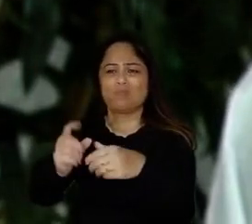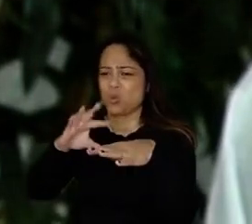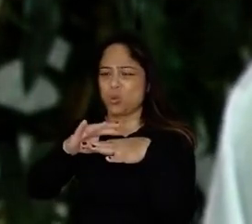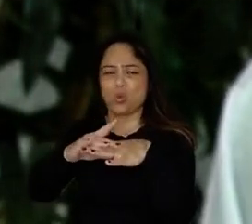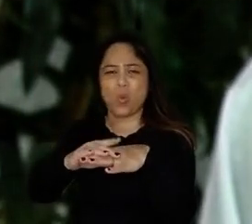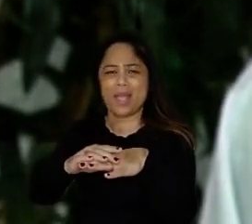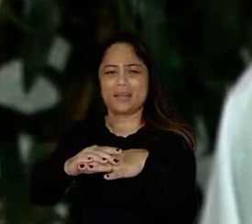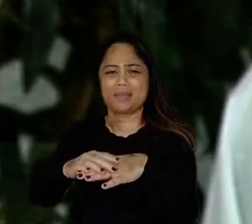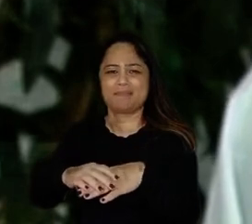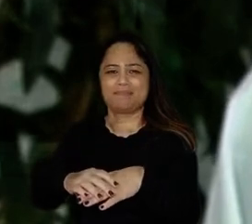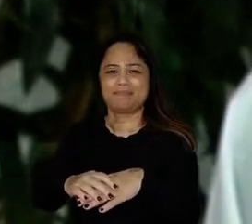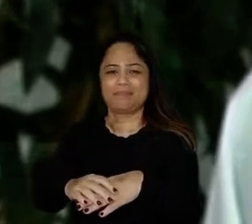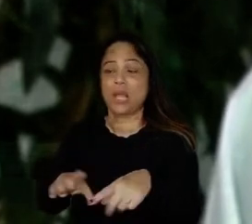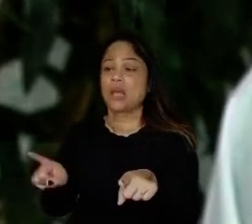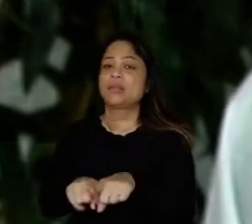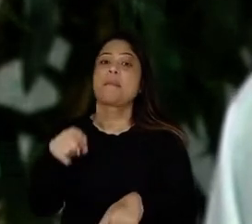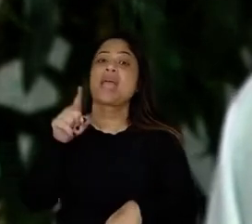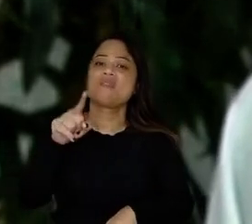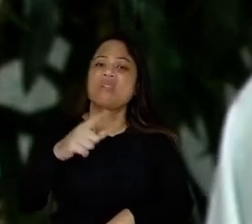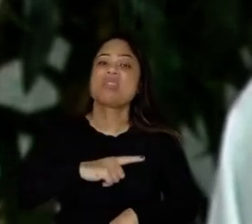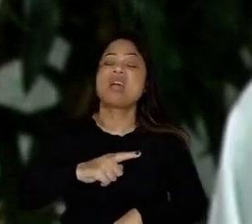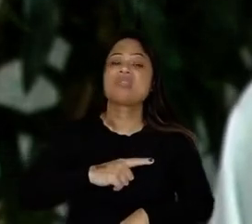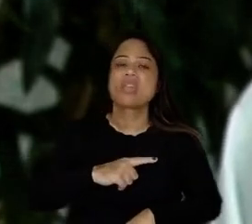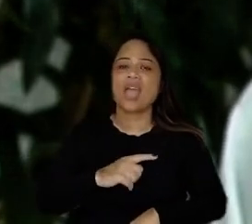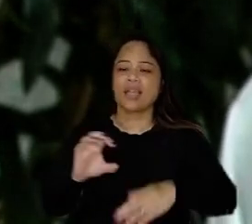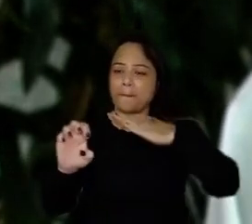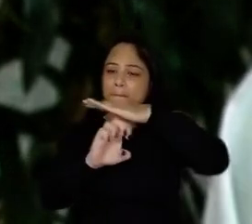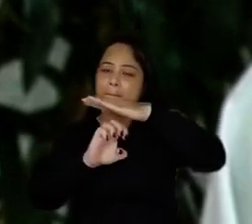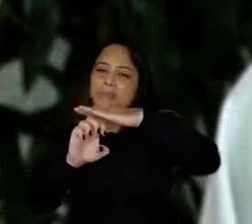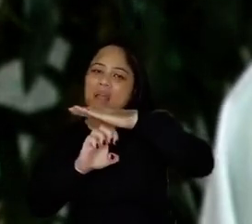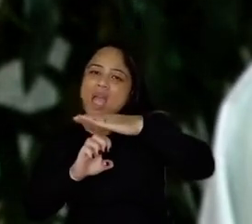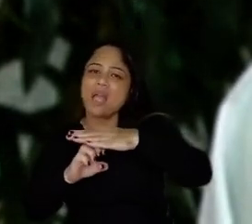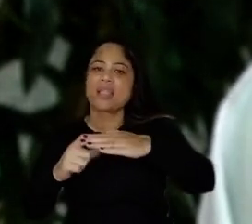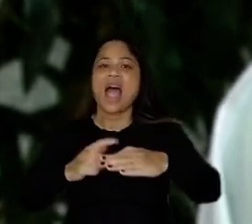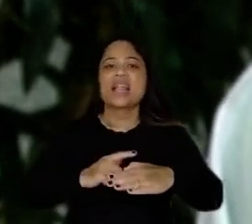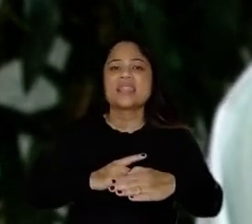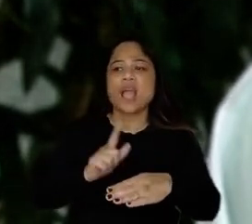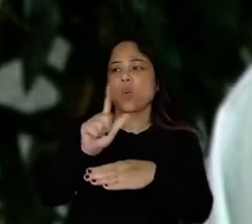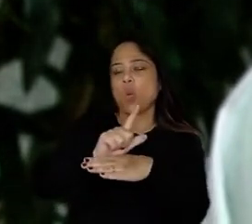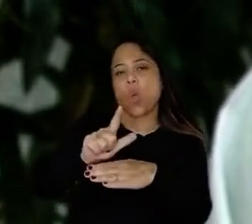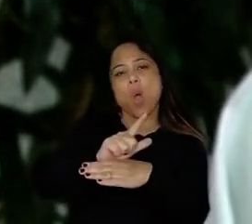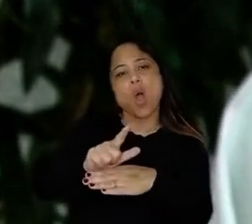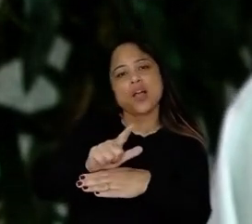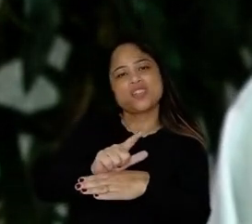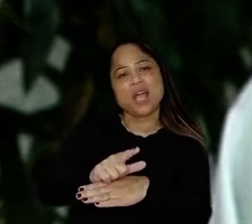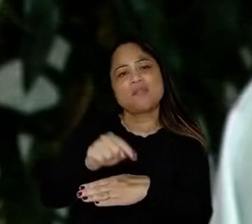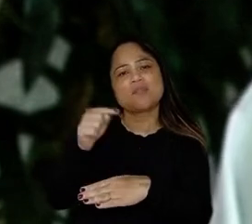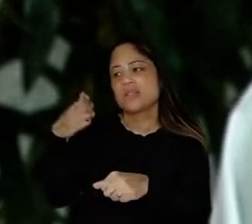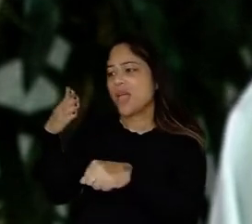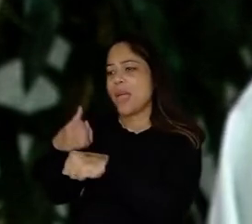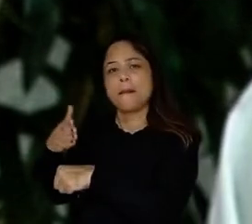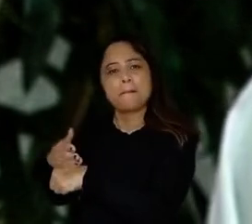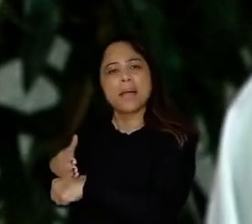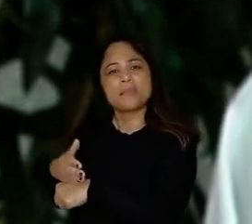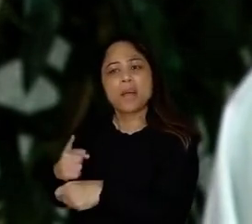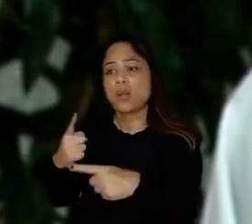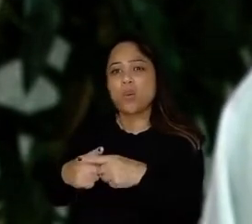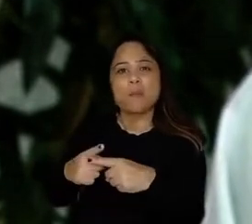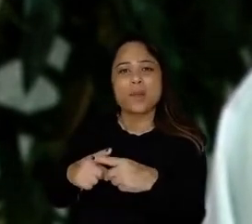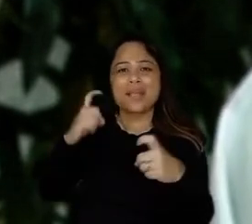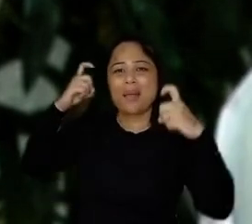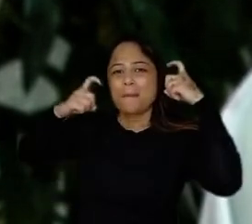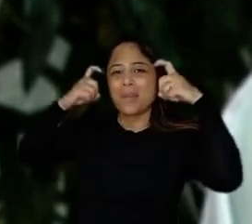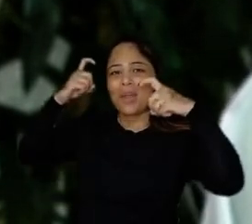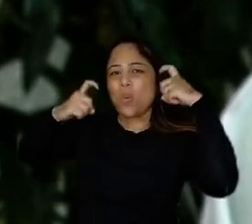Você que tem um pequeno negócio, uma pequena empresa, você veio para esse cerco pedir misericórdia, porque você não sabe mais o que fazer com as